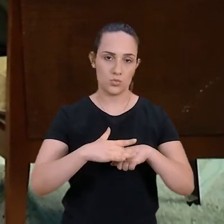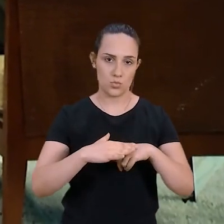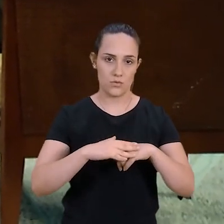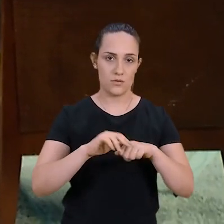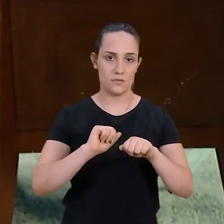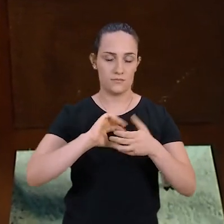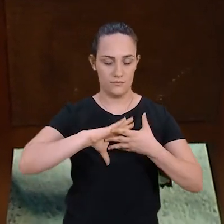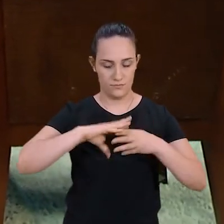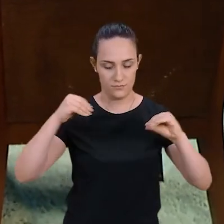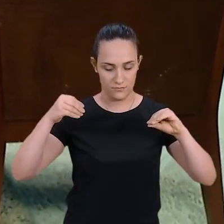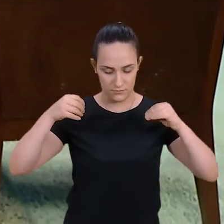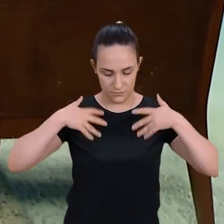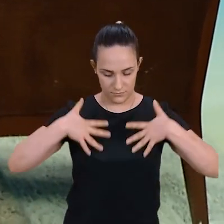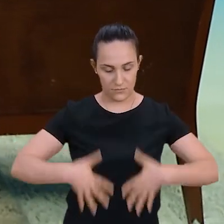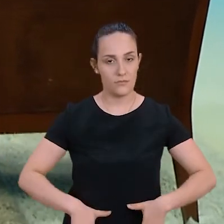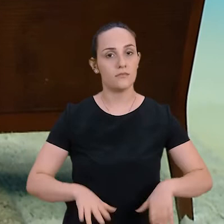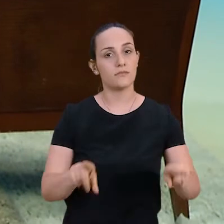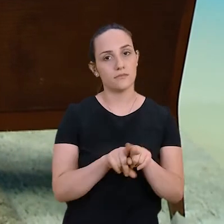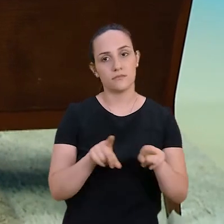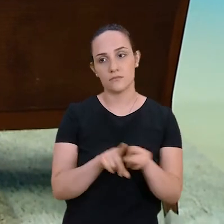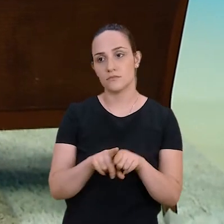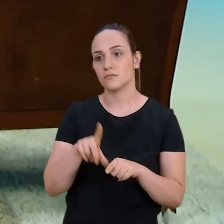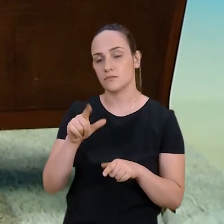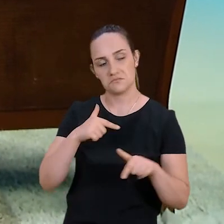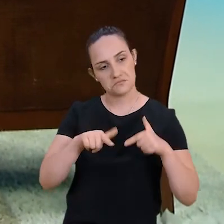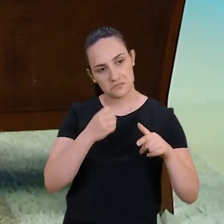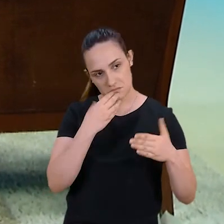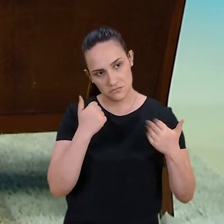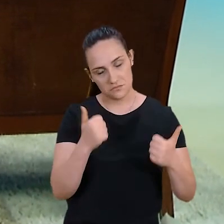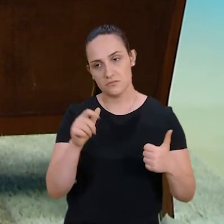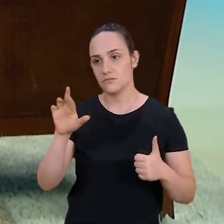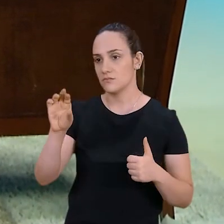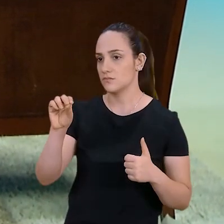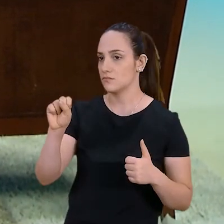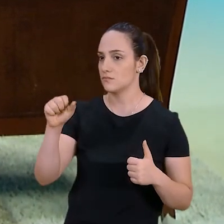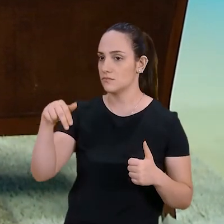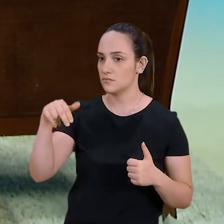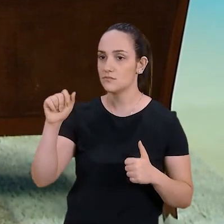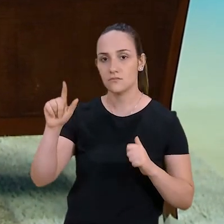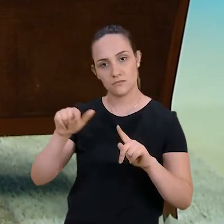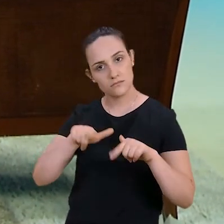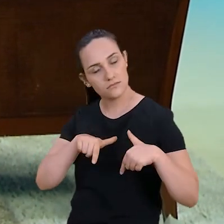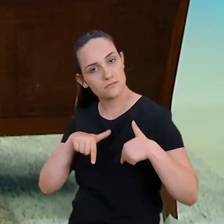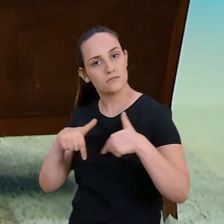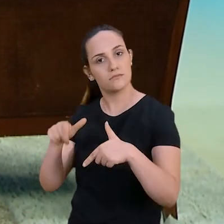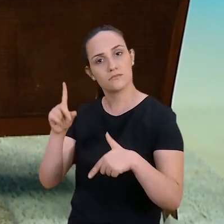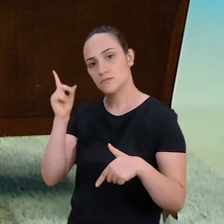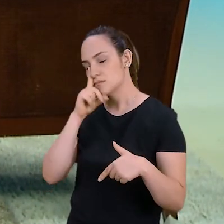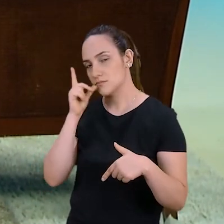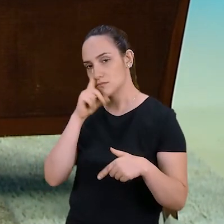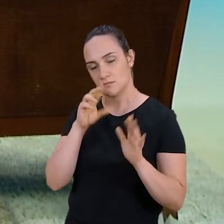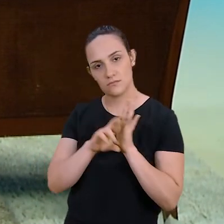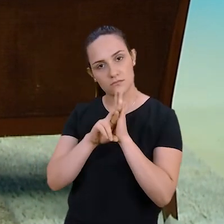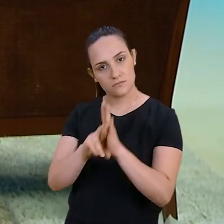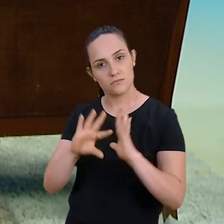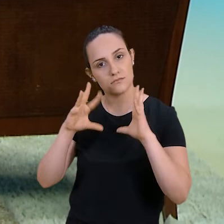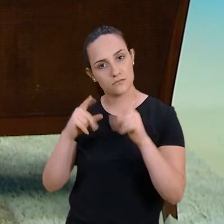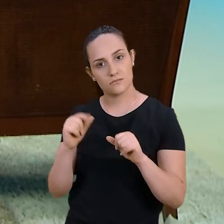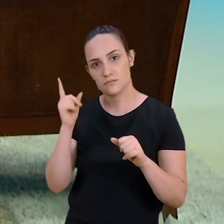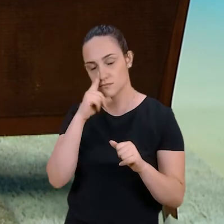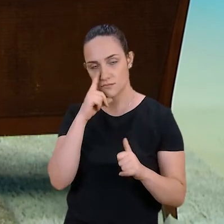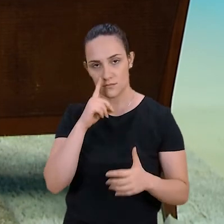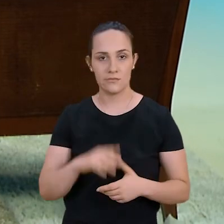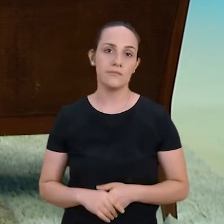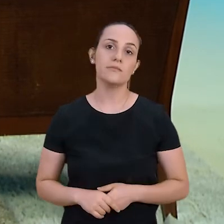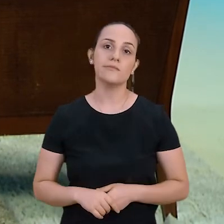belo depoimento, belíssimo trabalho. E também a Rosana Brandão, Obrigada. que é ativista na causa, que é uma mãe aqui representando todas as outras